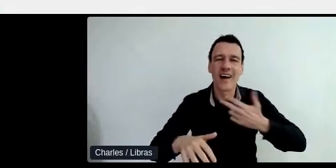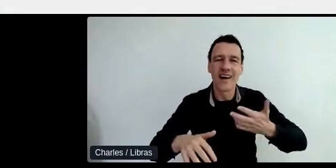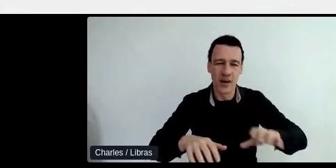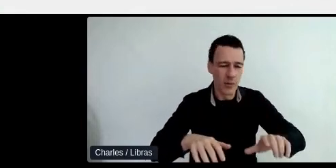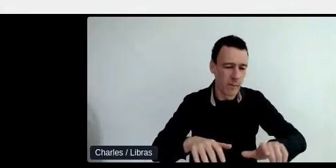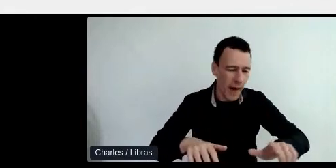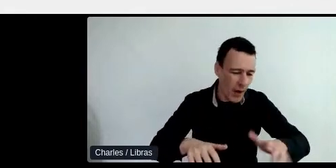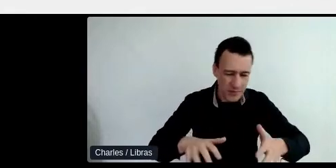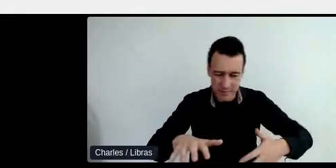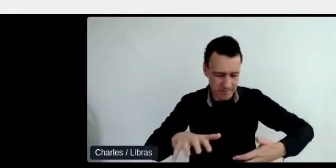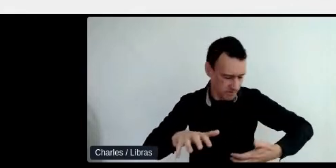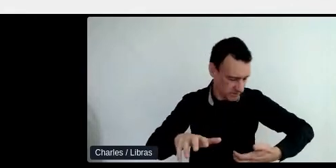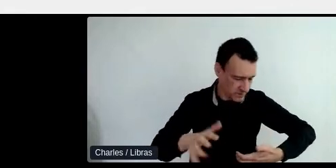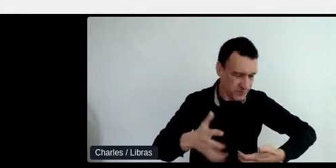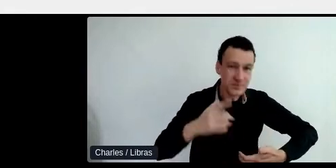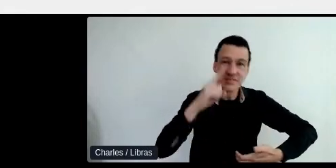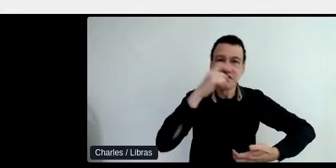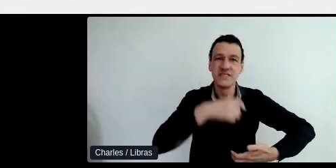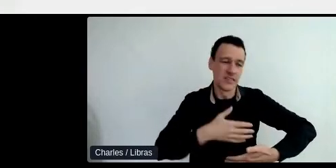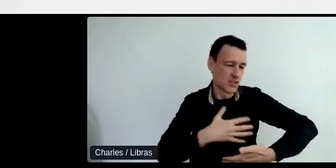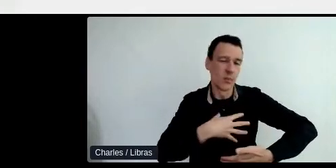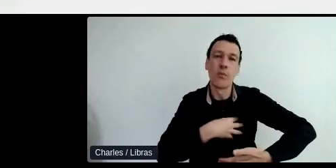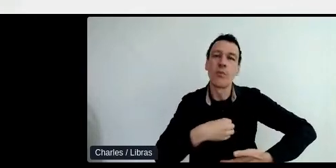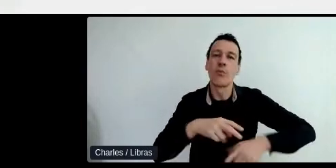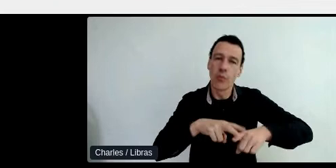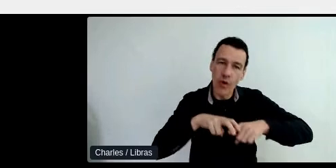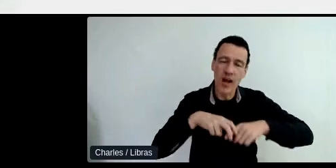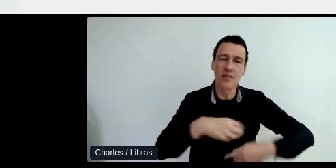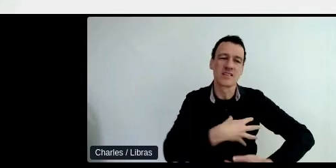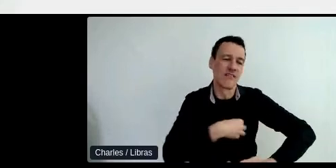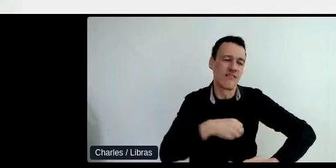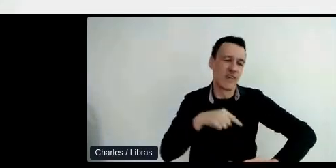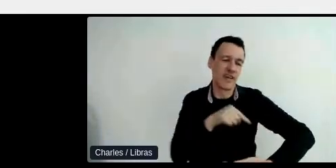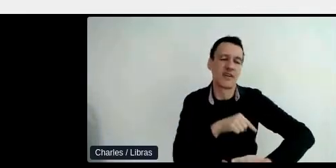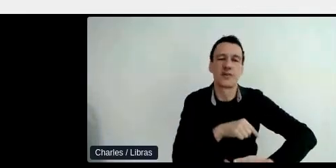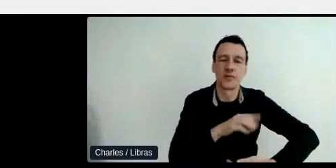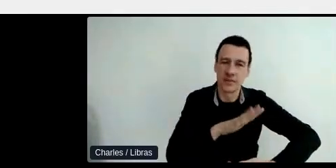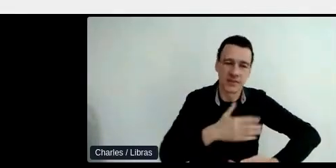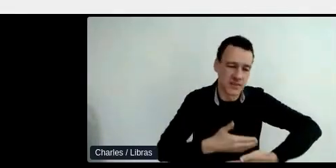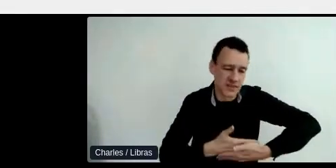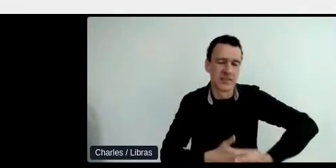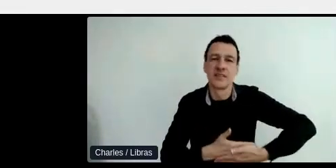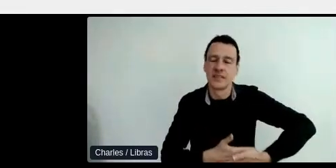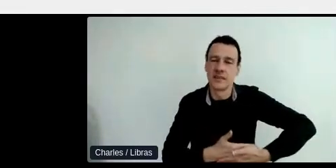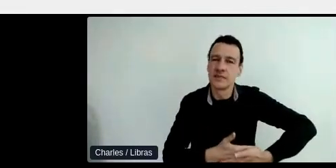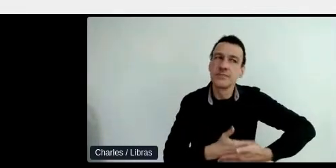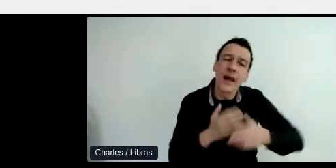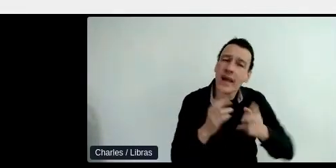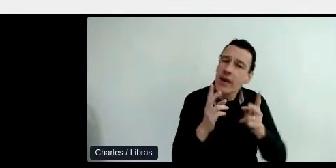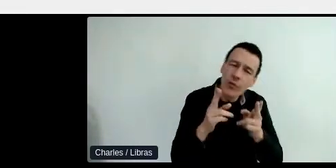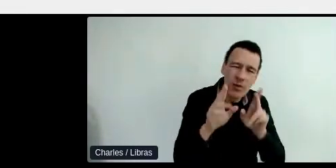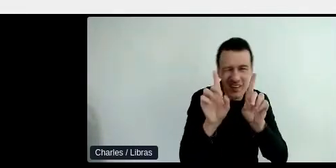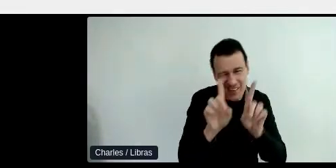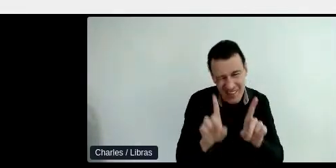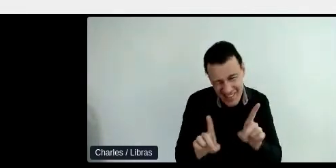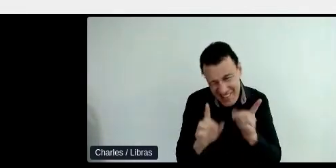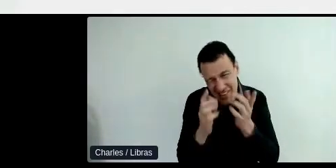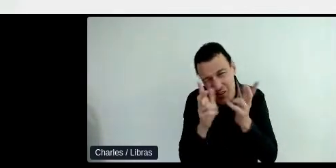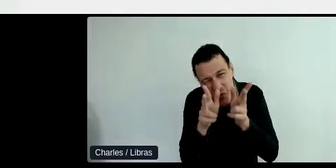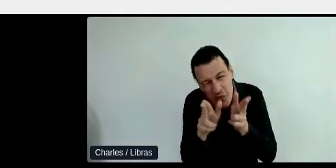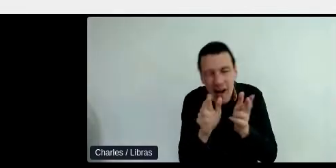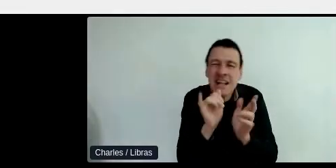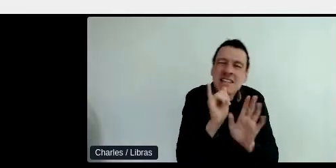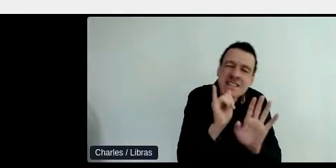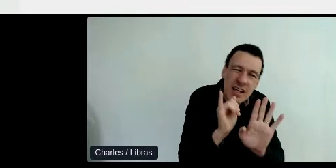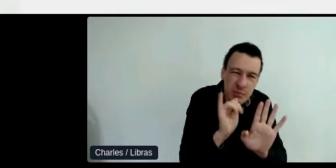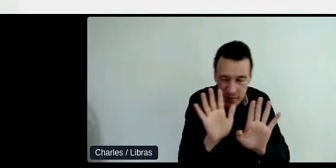se ela tivesse uma deficiência. Então, qualquer coisa que facilite a utilização